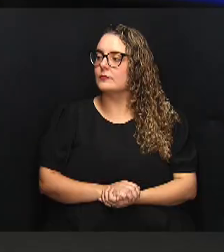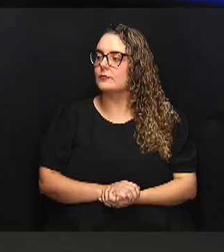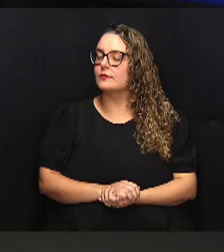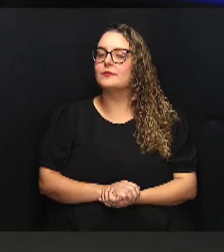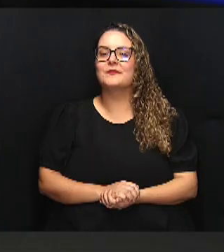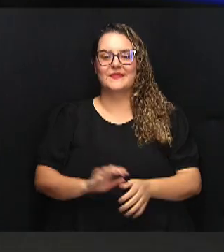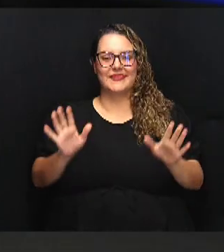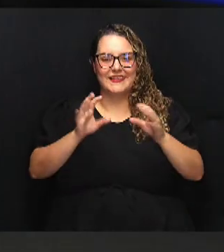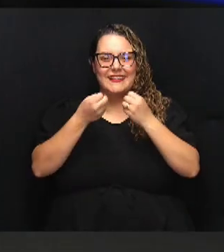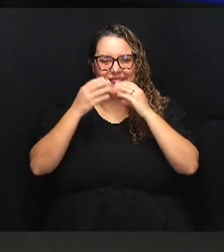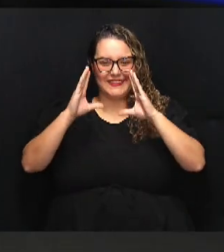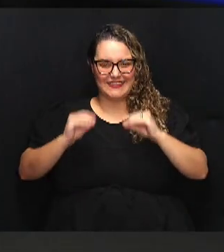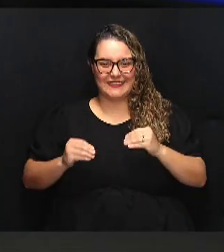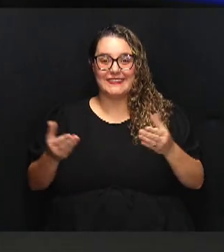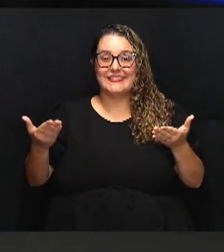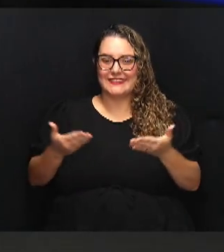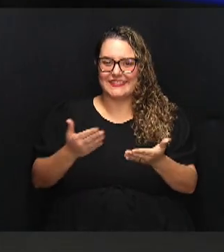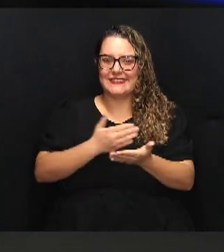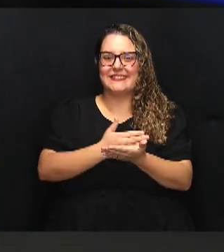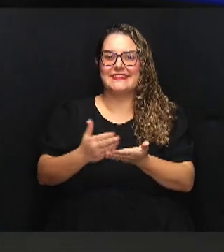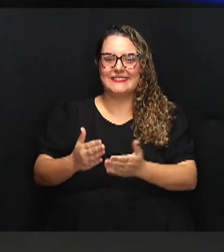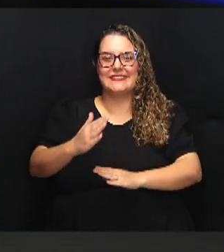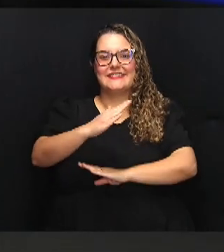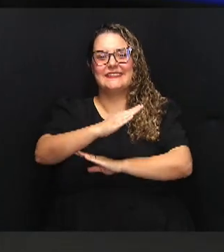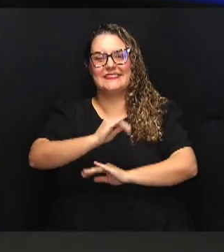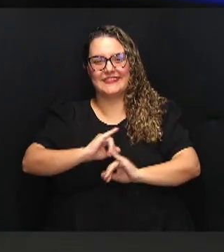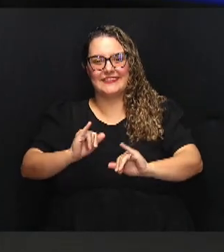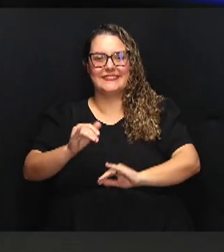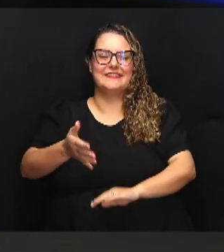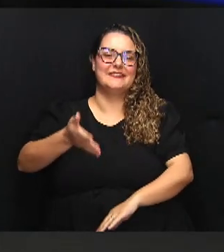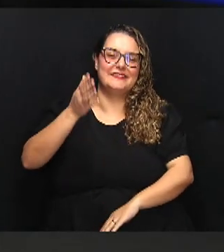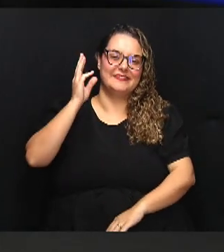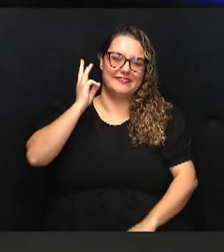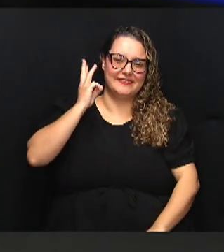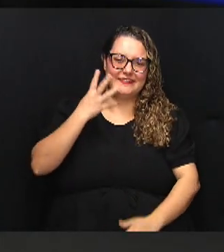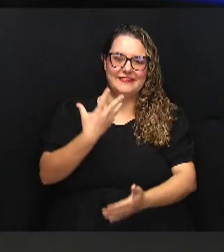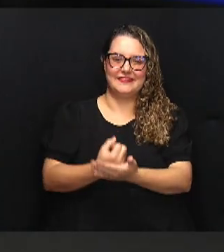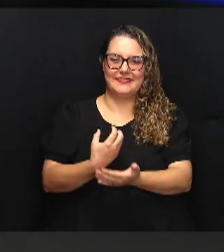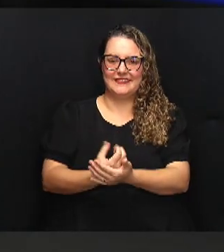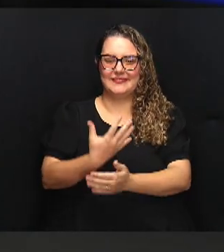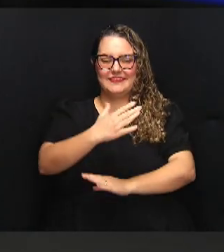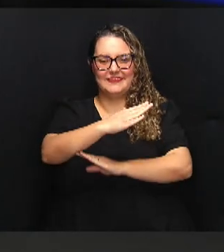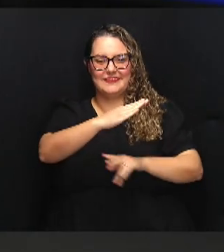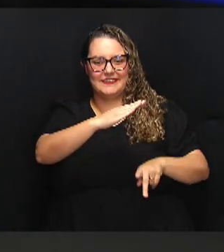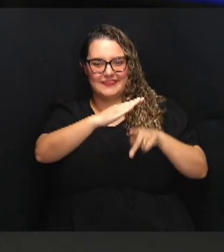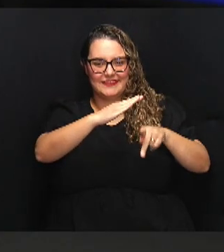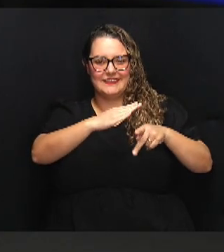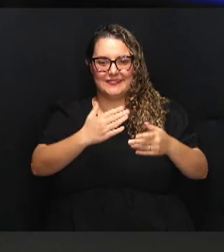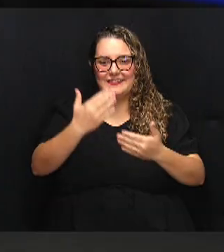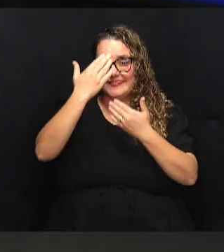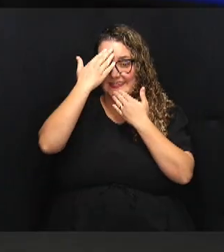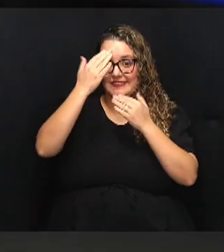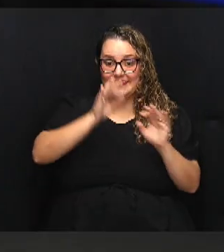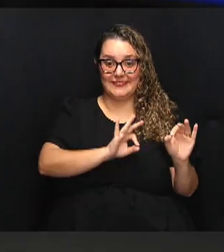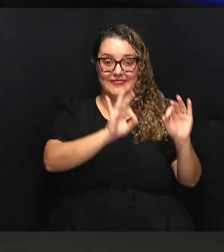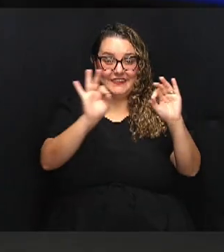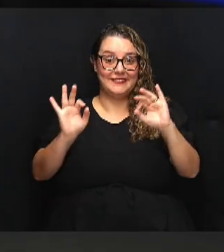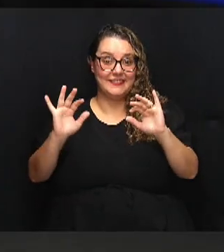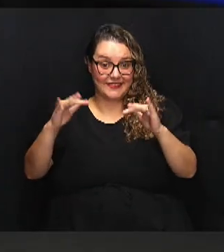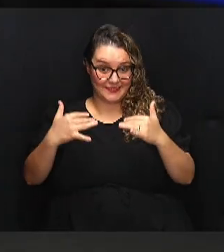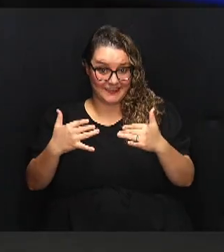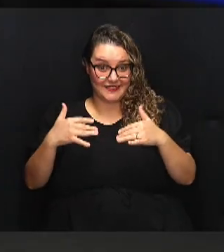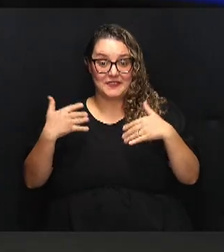Olá, boa noite. Começa agora o Na Casa do Povo, o podcast da TV Câmara Campinas. Muito obrigado pela sua companhia, pela